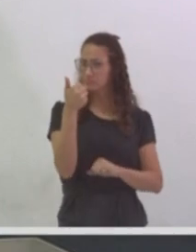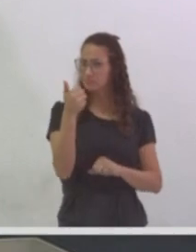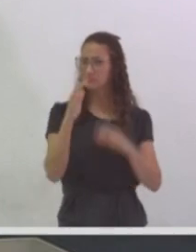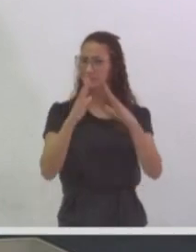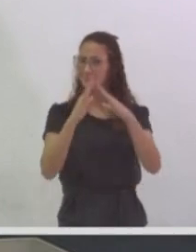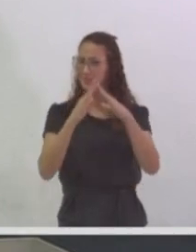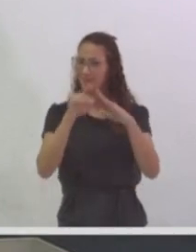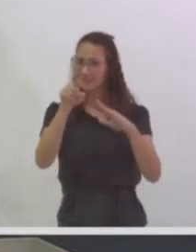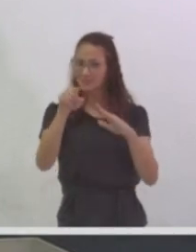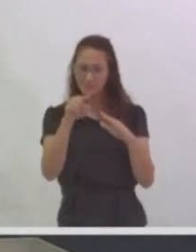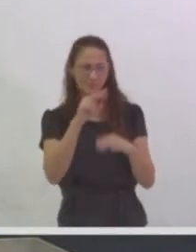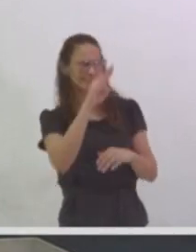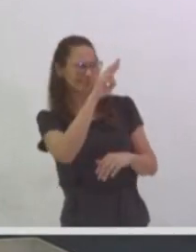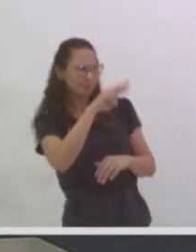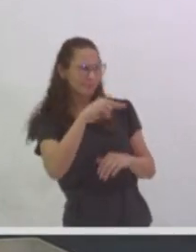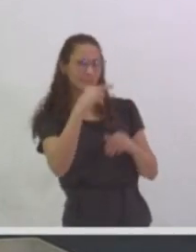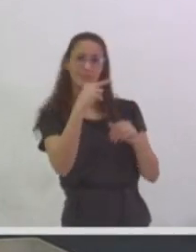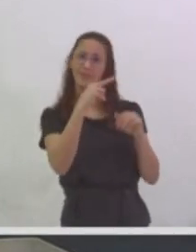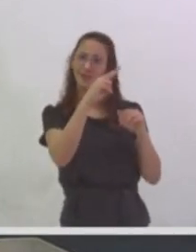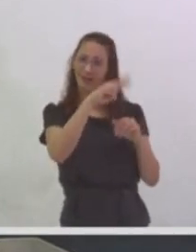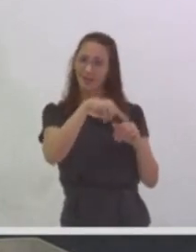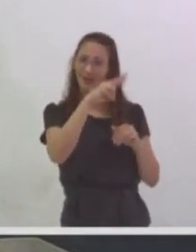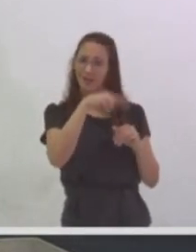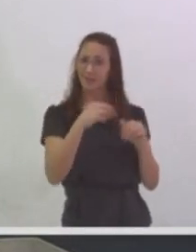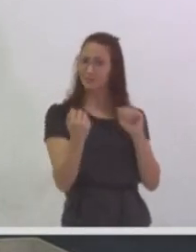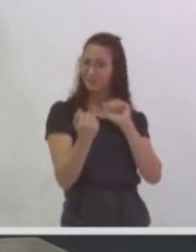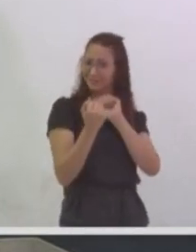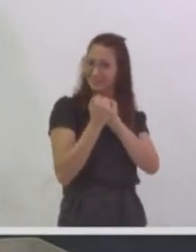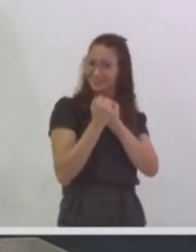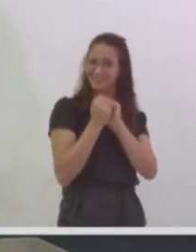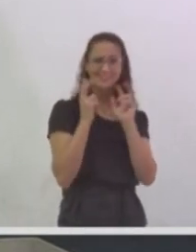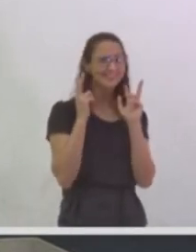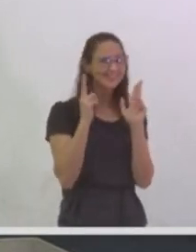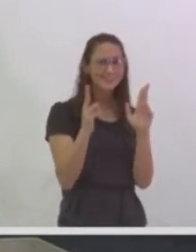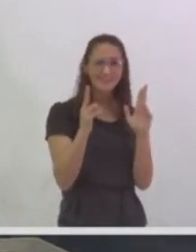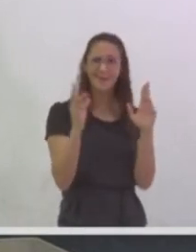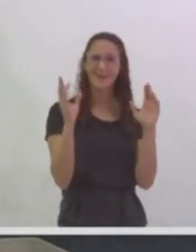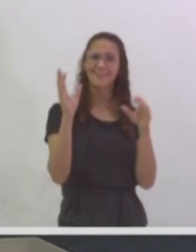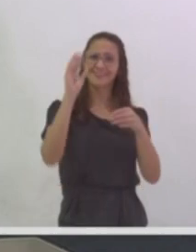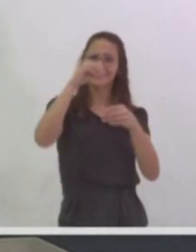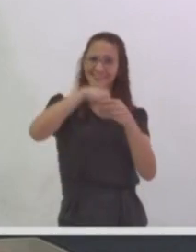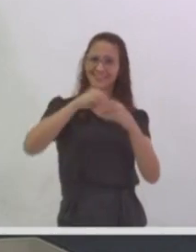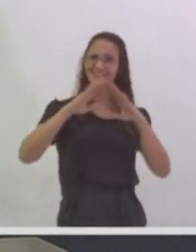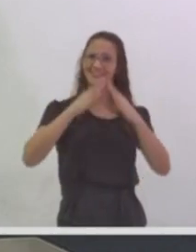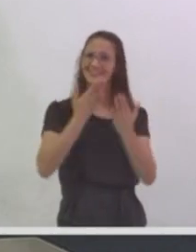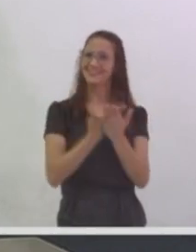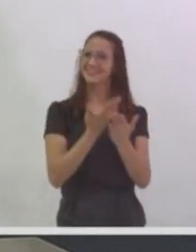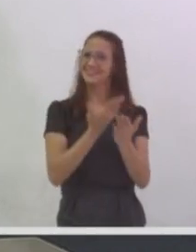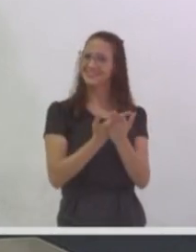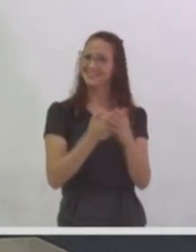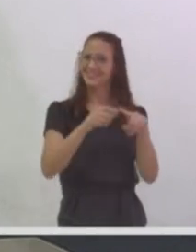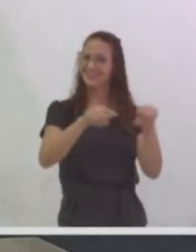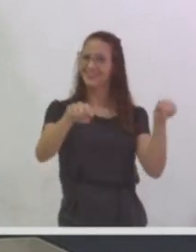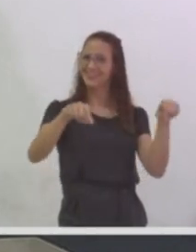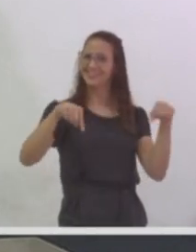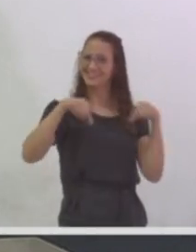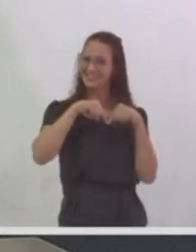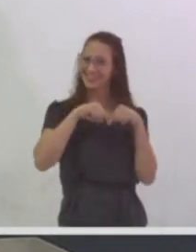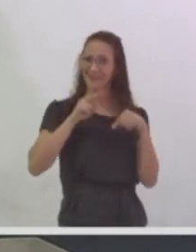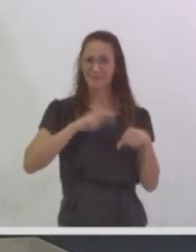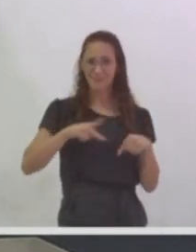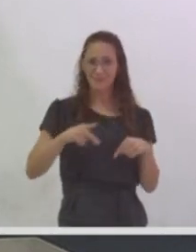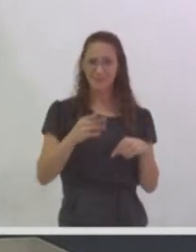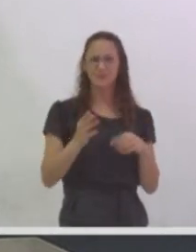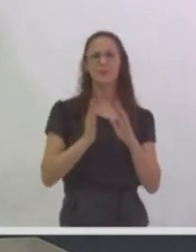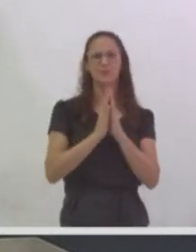casa, tá bom? Que assim vai reforçar o aprendizado. É igual a sala de aula quando te apresenta. O professor não pede para você repetir aquilo que nós